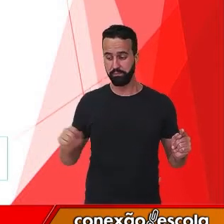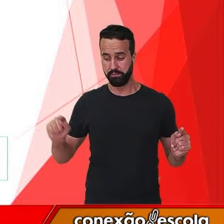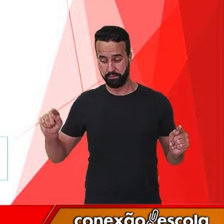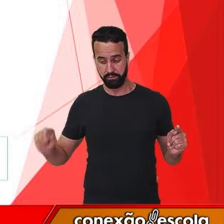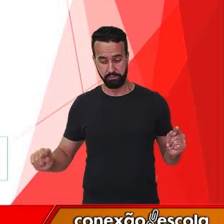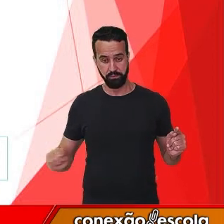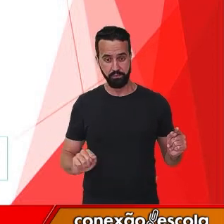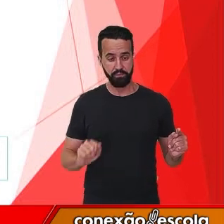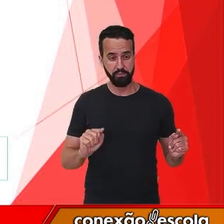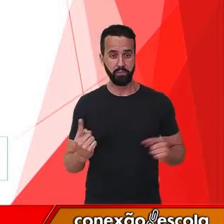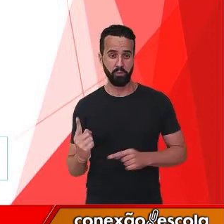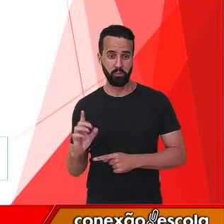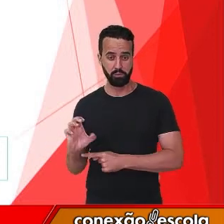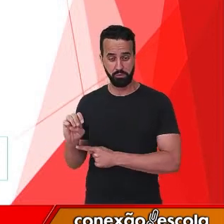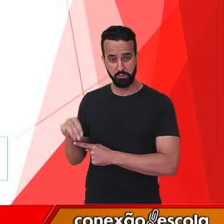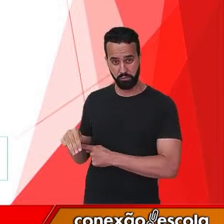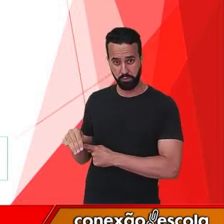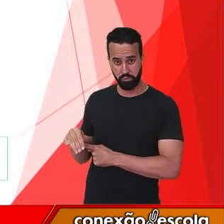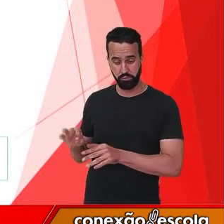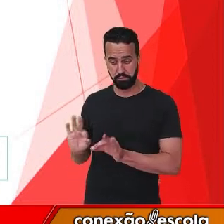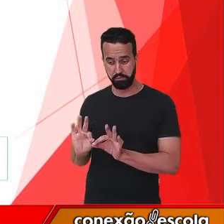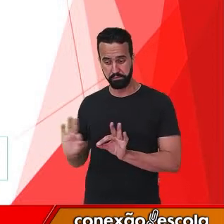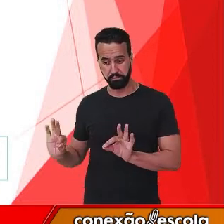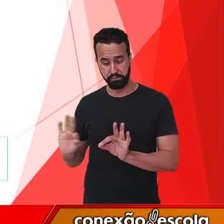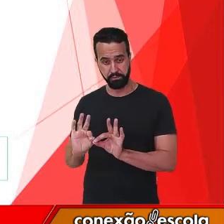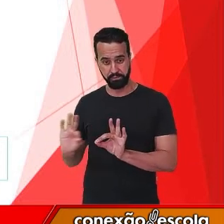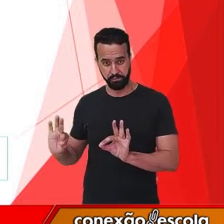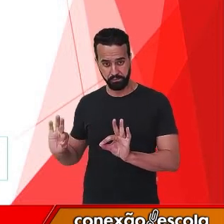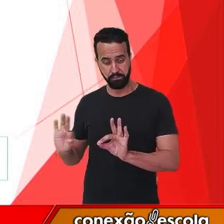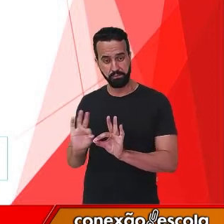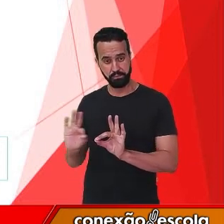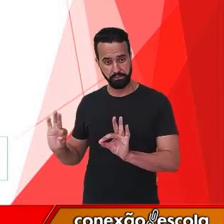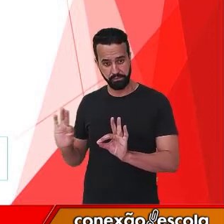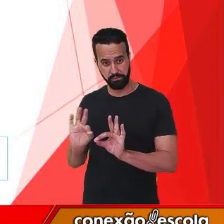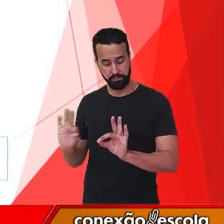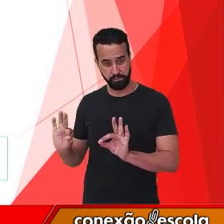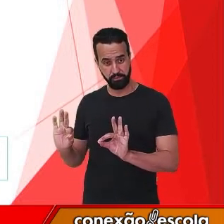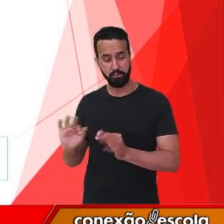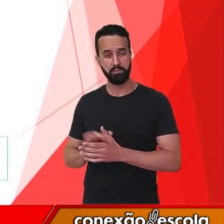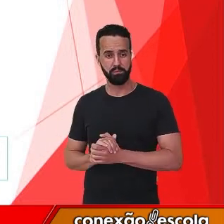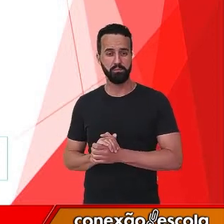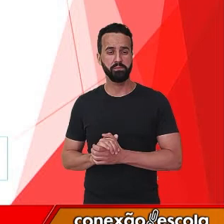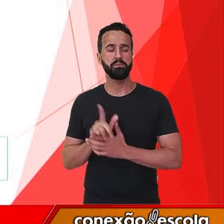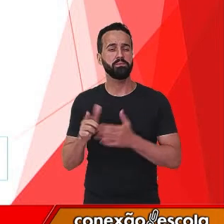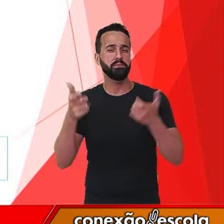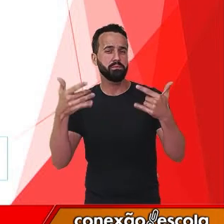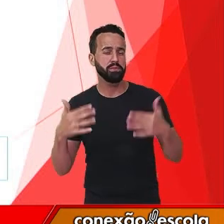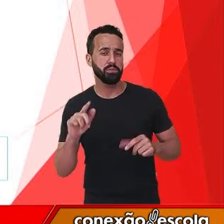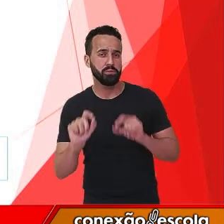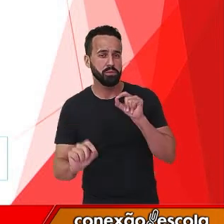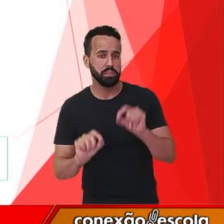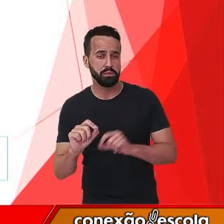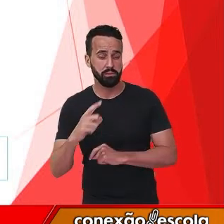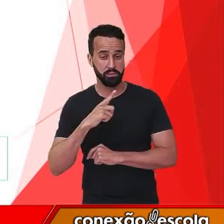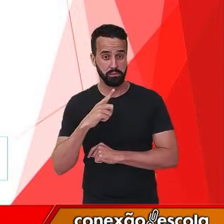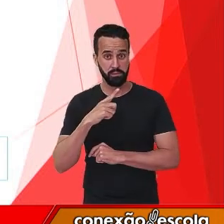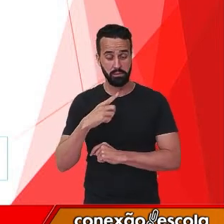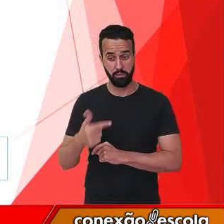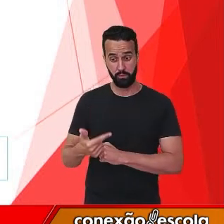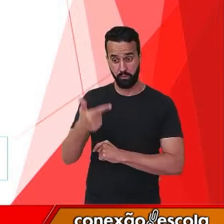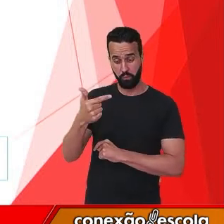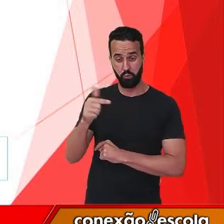equivalem a 1 cm percorrido no mapa logo essa escala estamos falando que 2